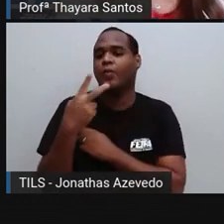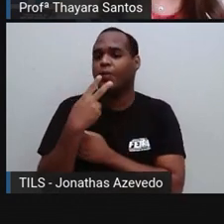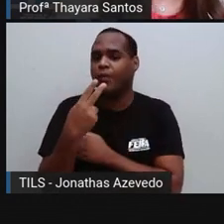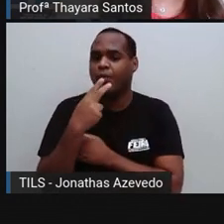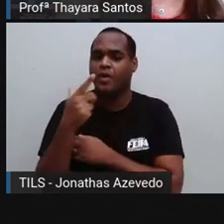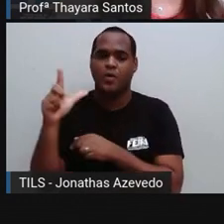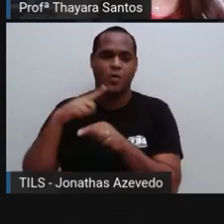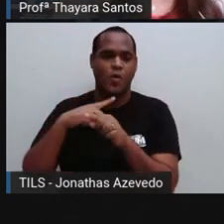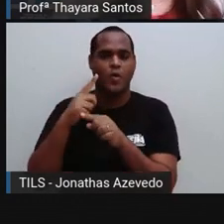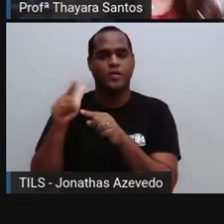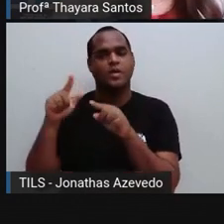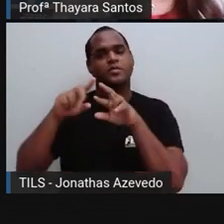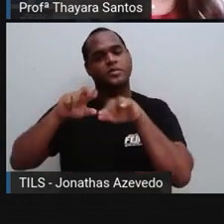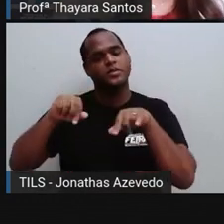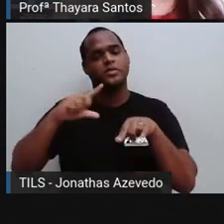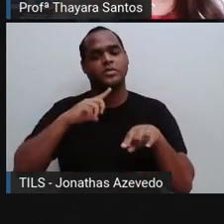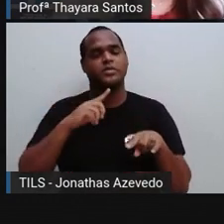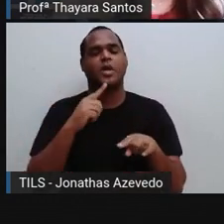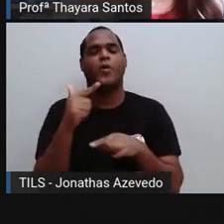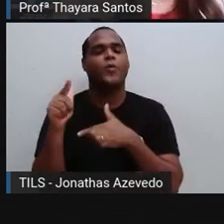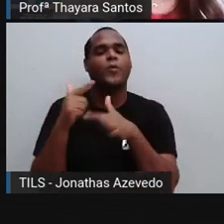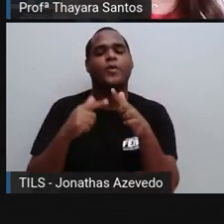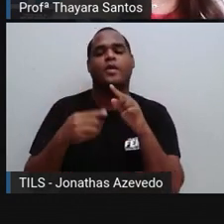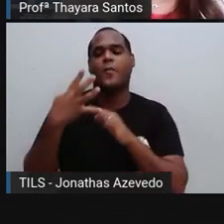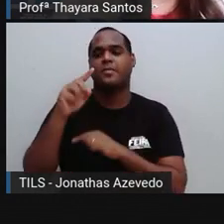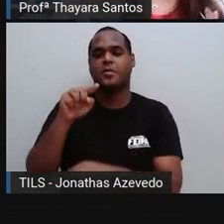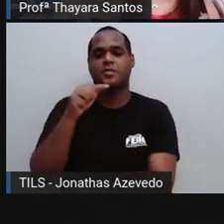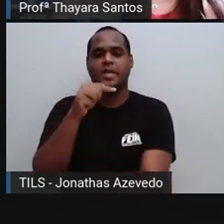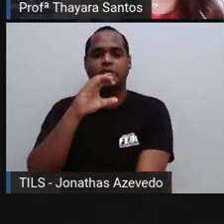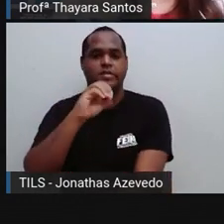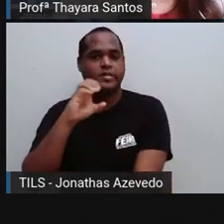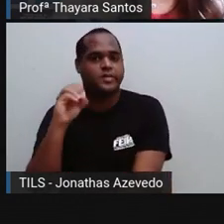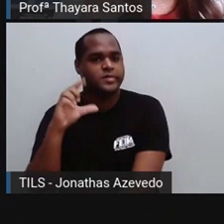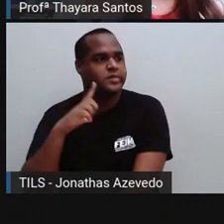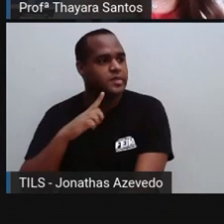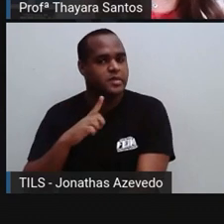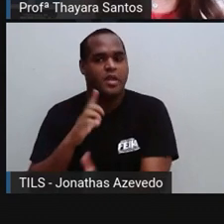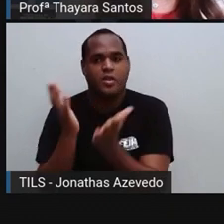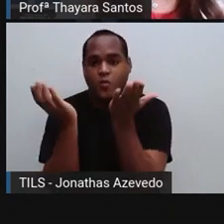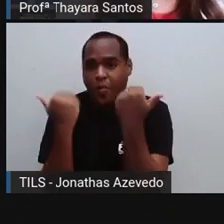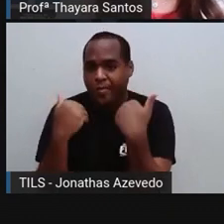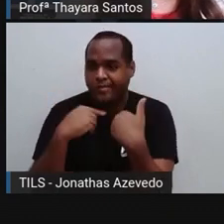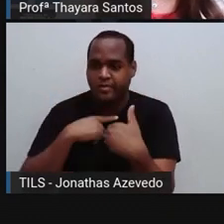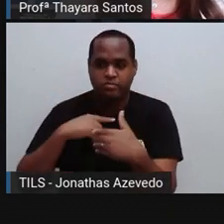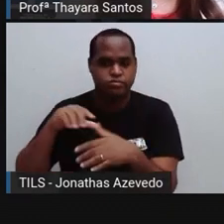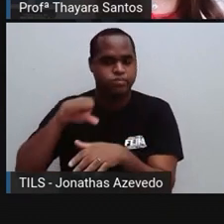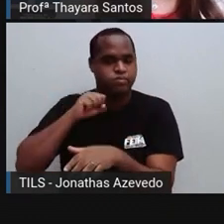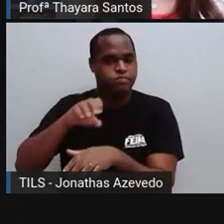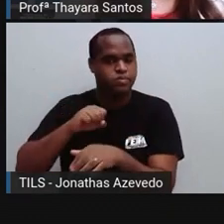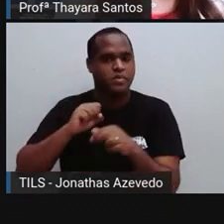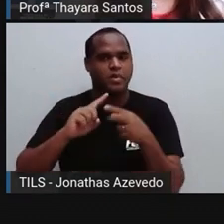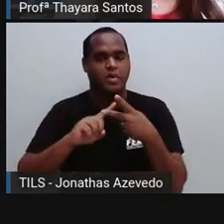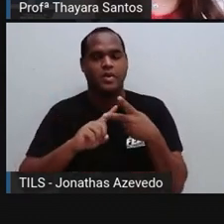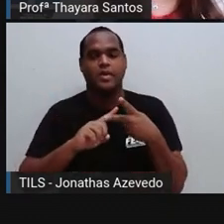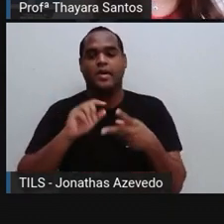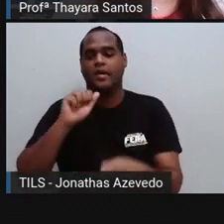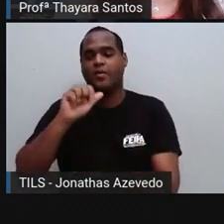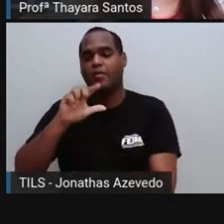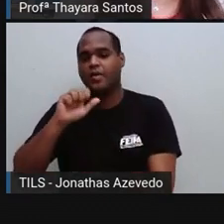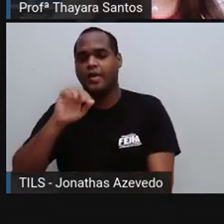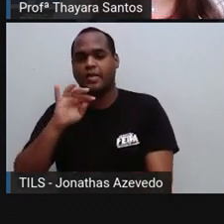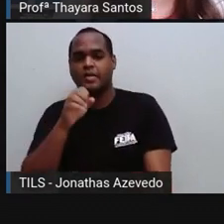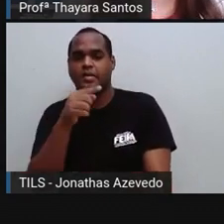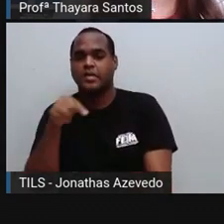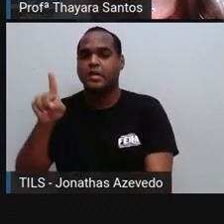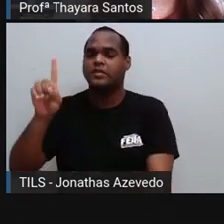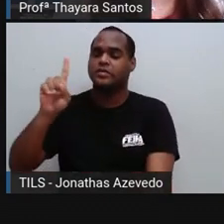da nicotina, o cigarro possui mais de 4.700 substâncias tóxicas, como o alcatrão, os agrotóxicos que